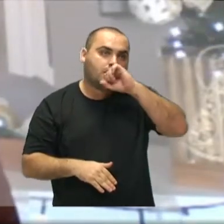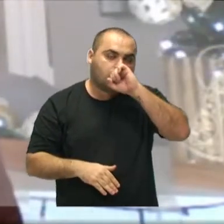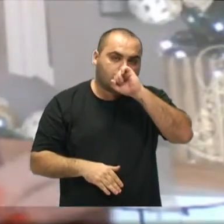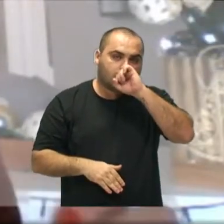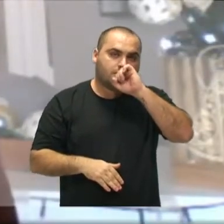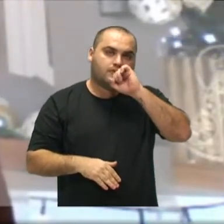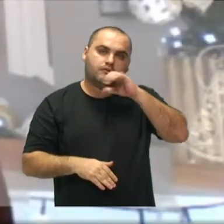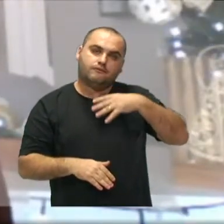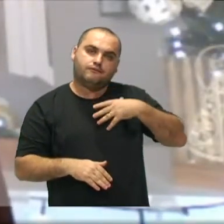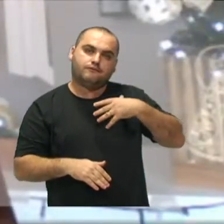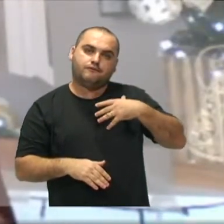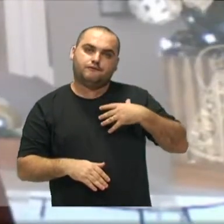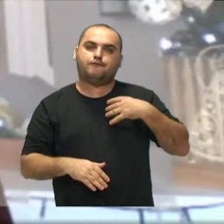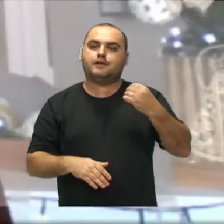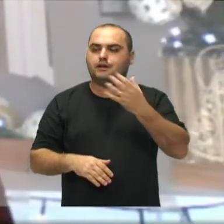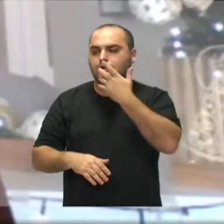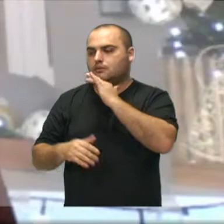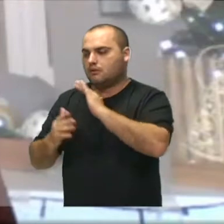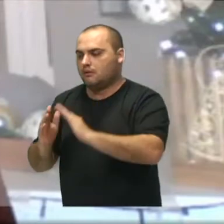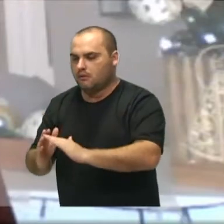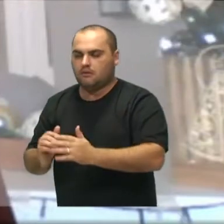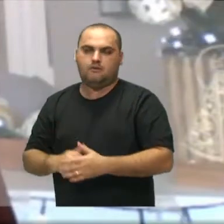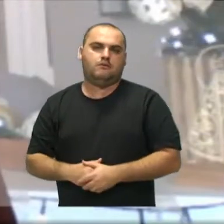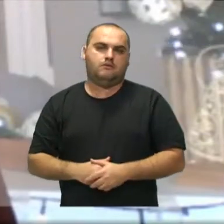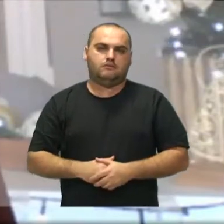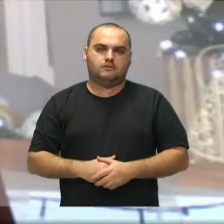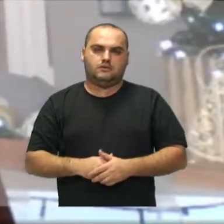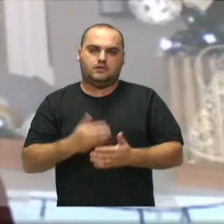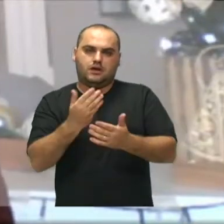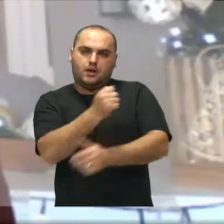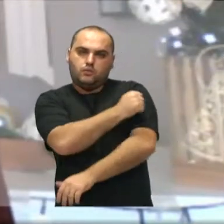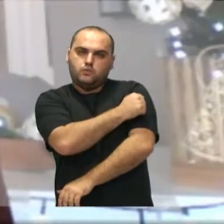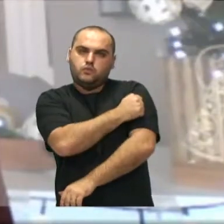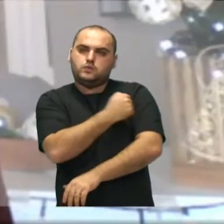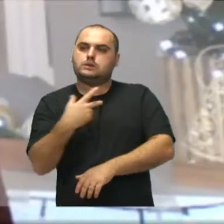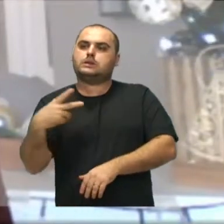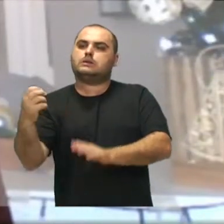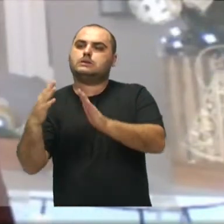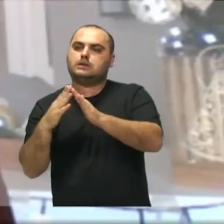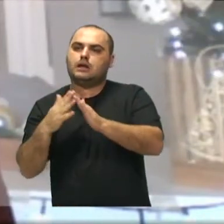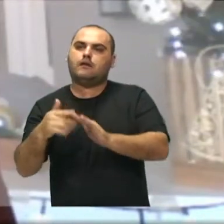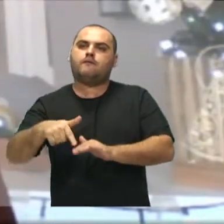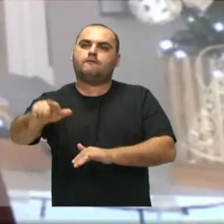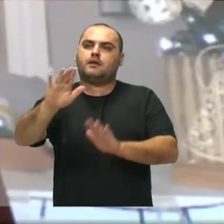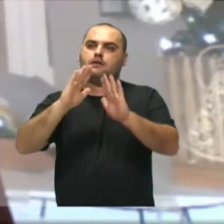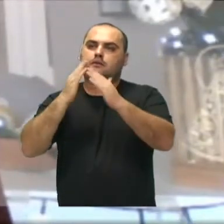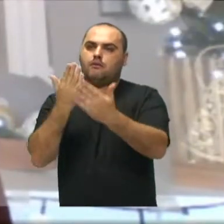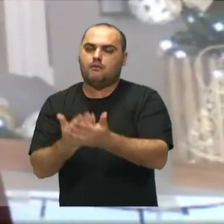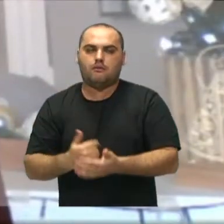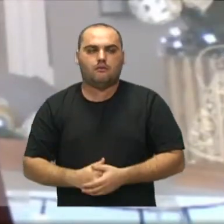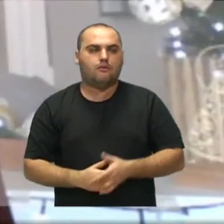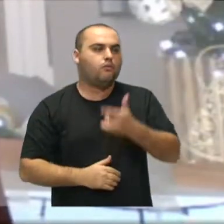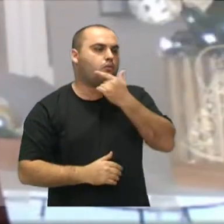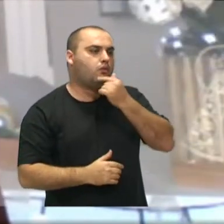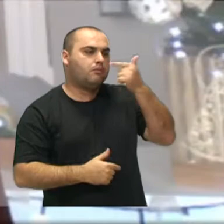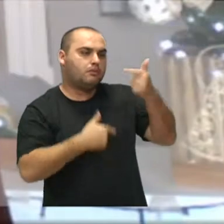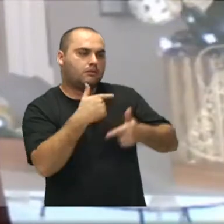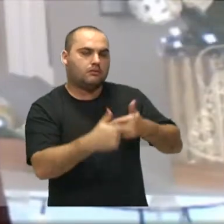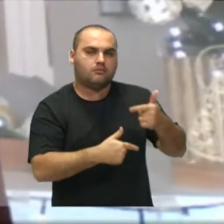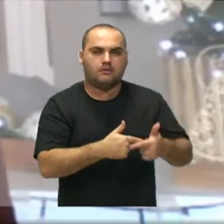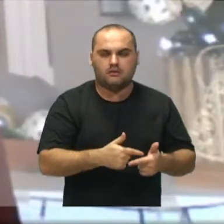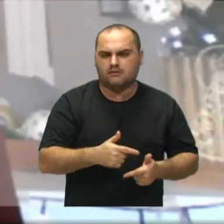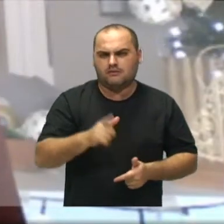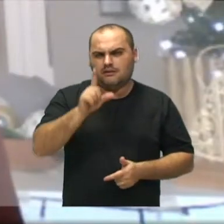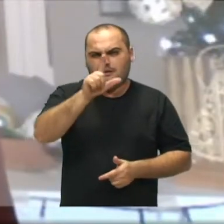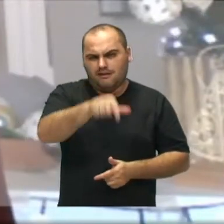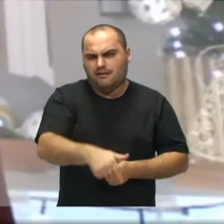da mãe levando a filha na creche, foi o caso do estudante saindo de casa indo para a escola, foi o caso do trabalhador. Então, eram as